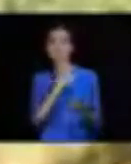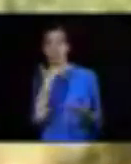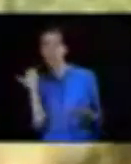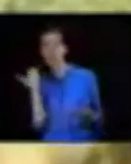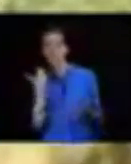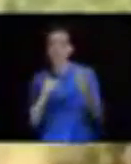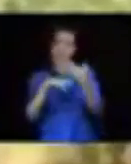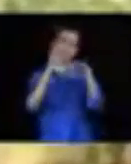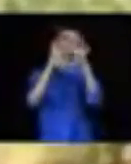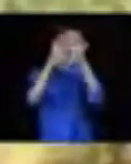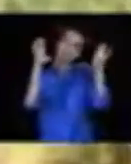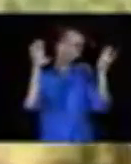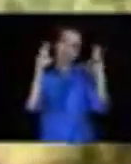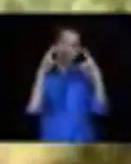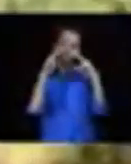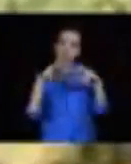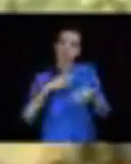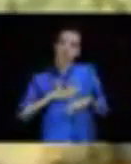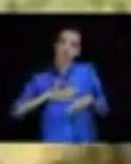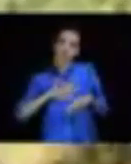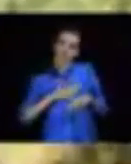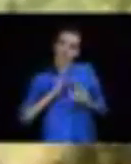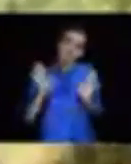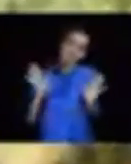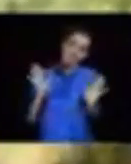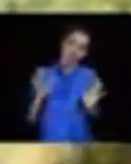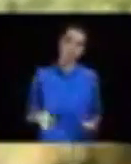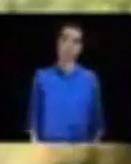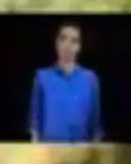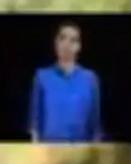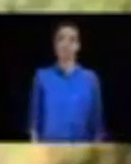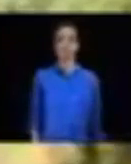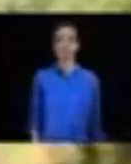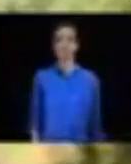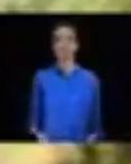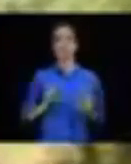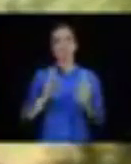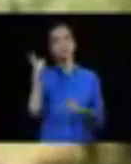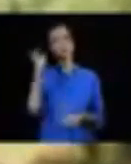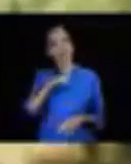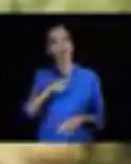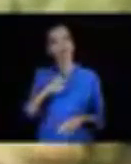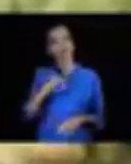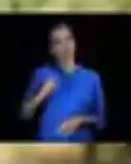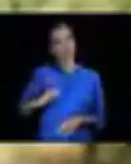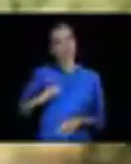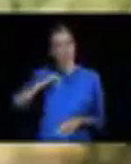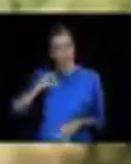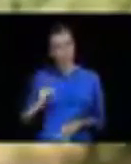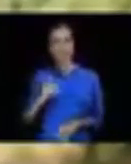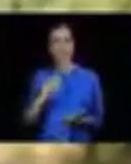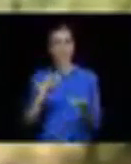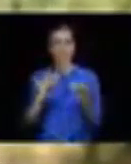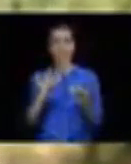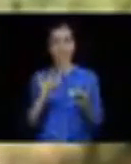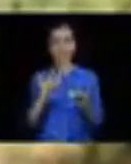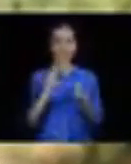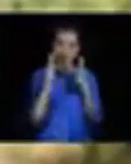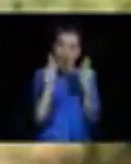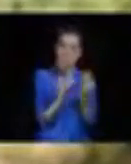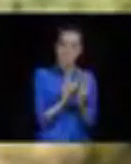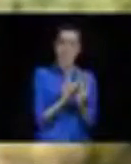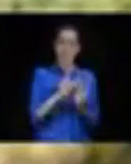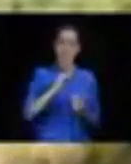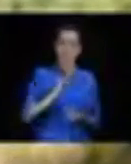já não estaria contente no lugar que eu estivesse agora. porque eu quero curtir muito os meus netinhos e